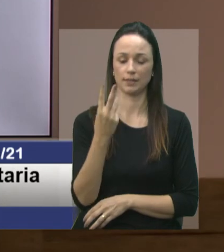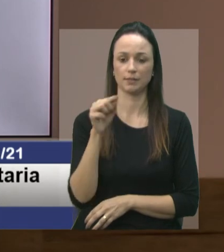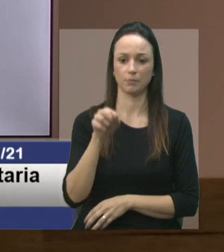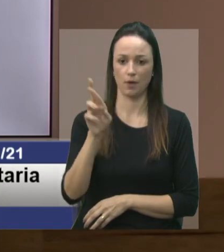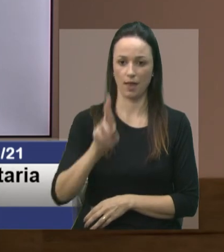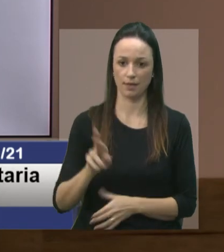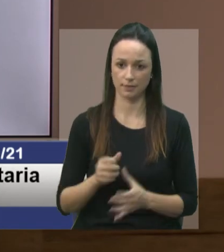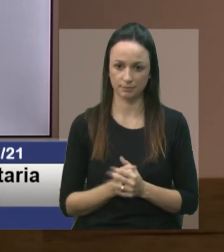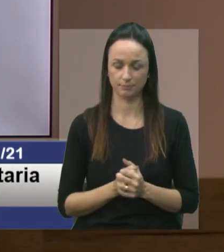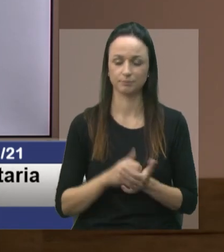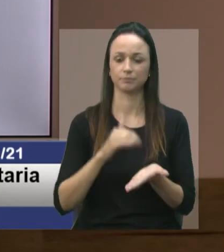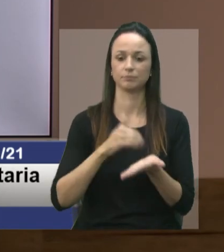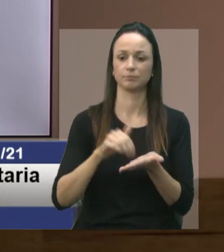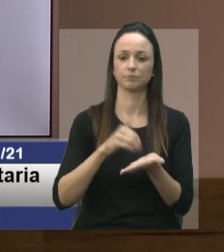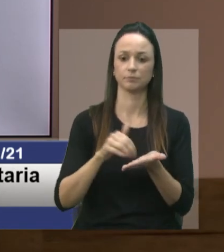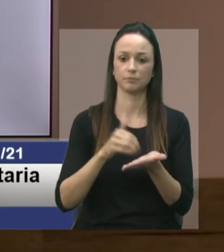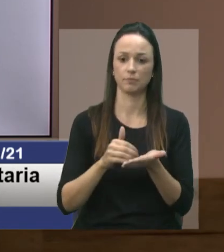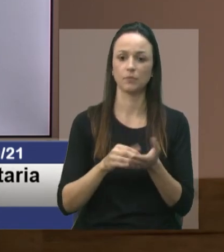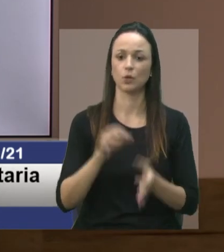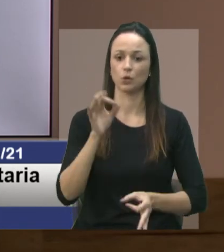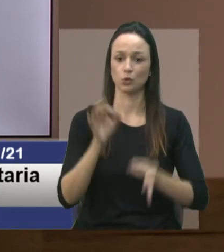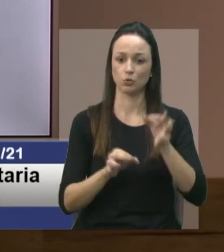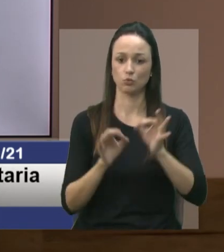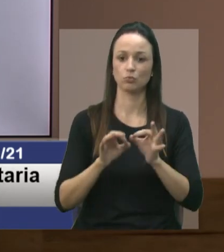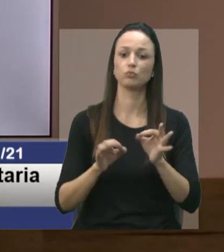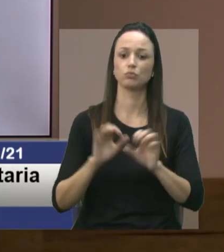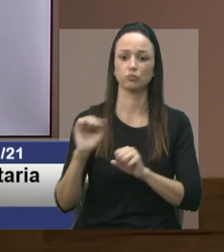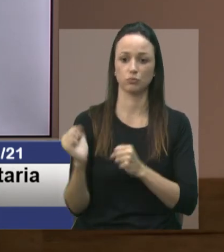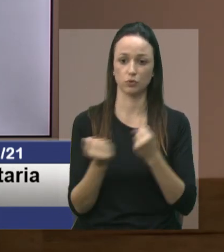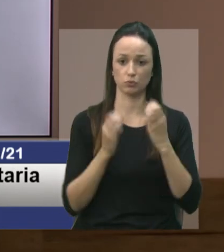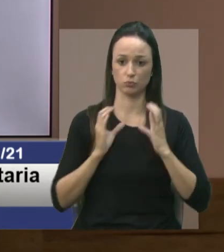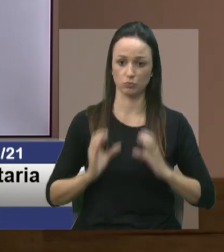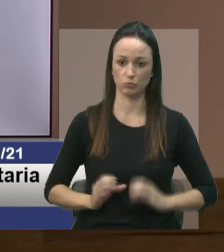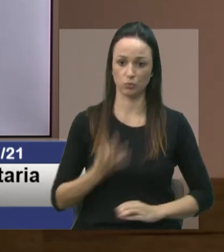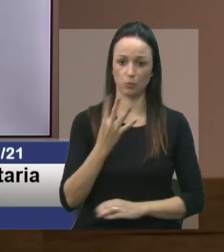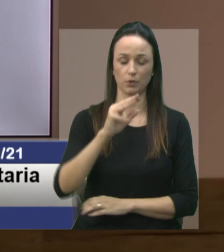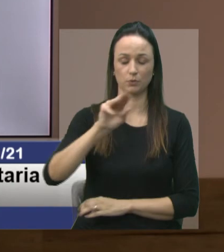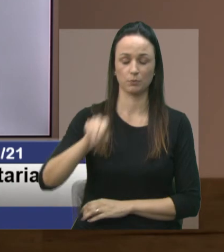R$ 743.000. Secretaria de Justiça e Defesa da Cidadania,